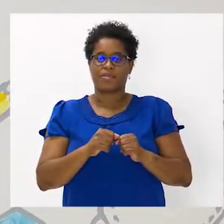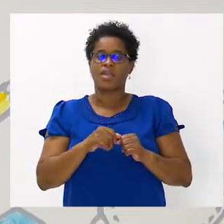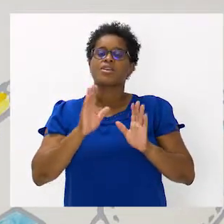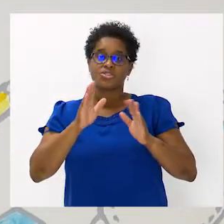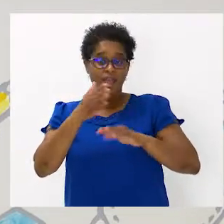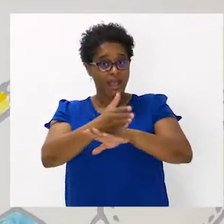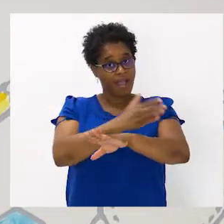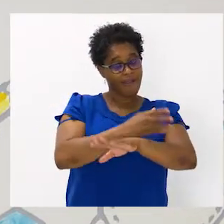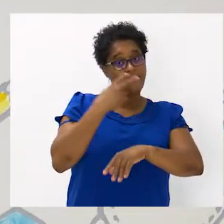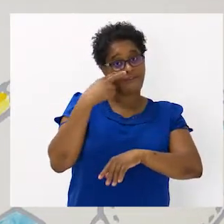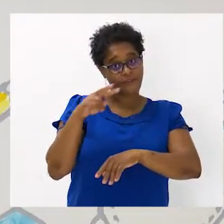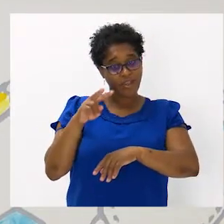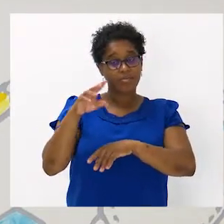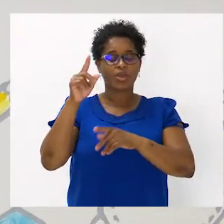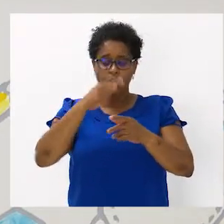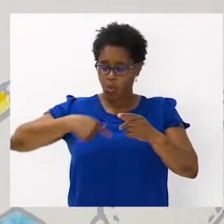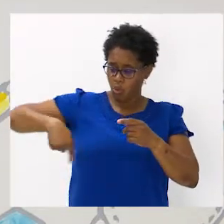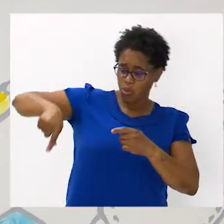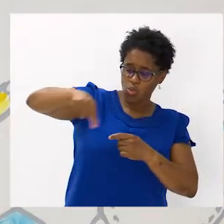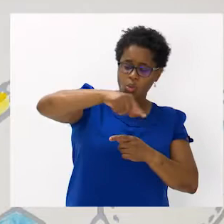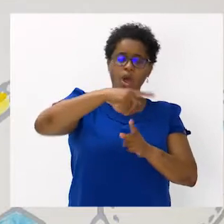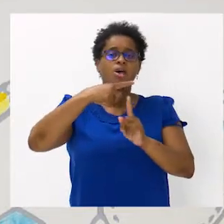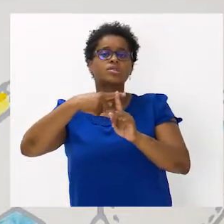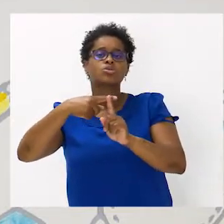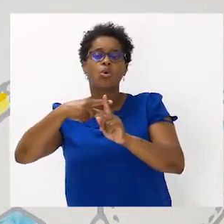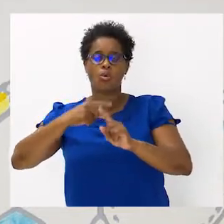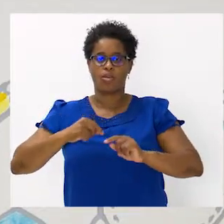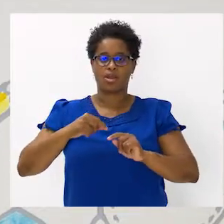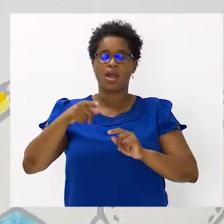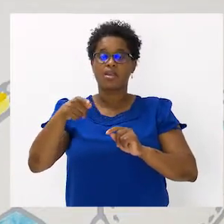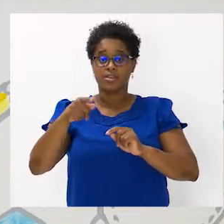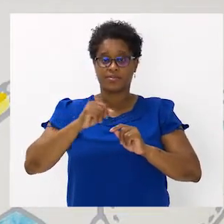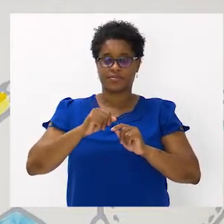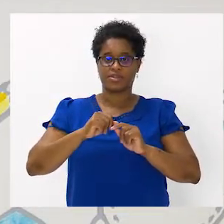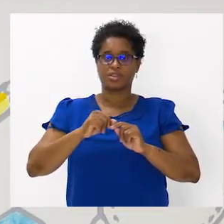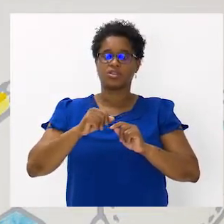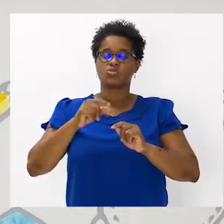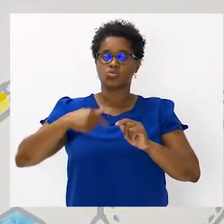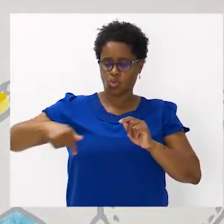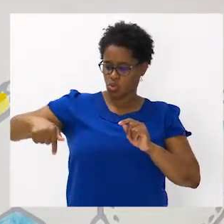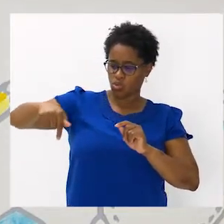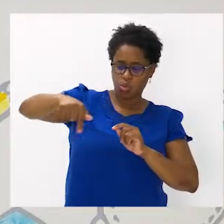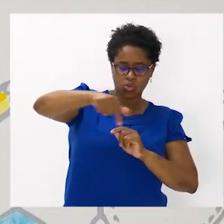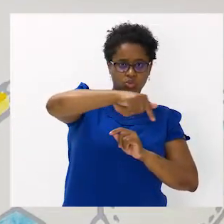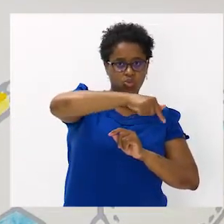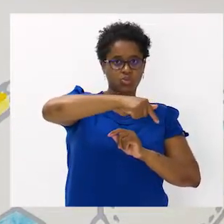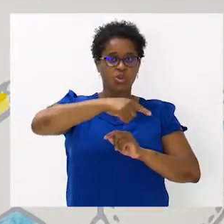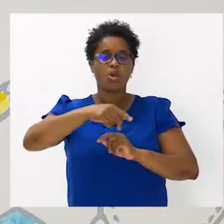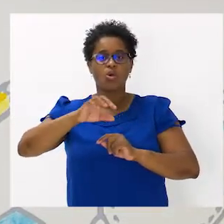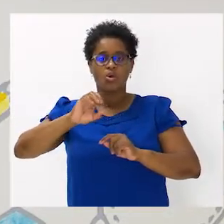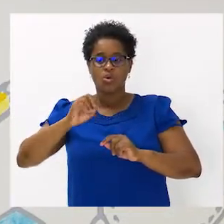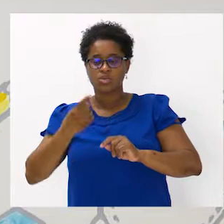já tínhamos visto, que é o contorno, a soma ali dos contornos, ou